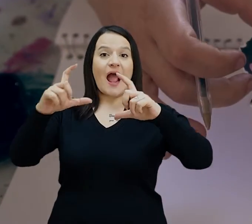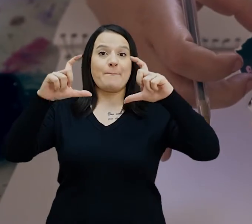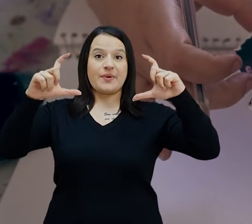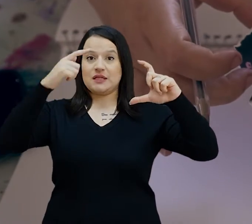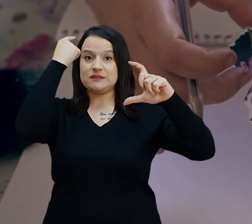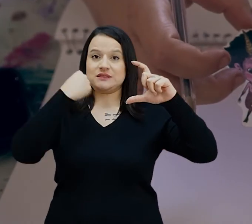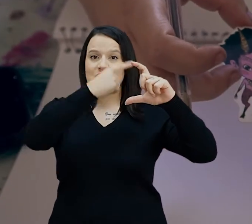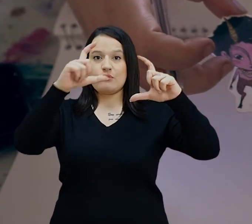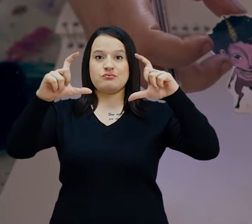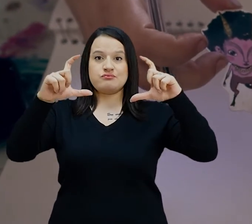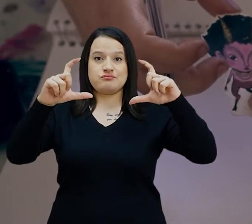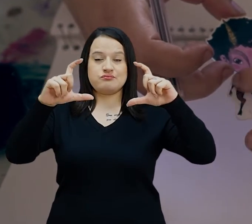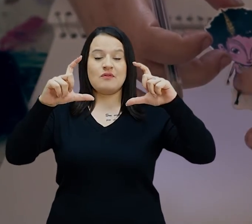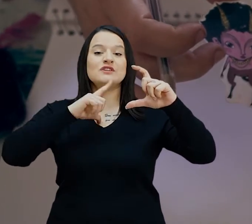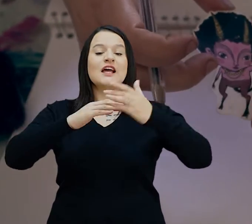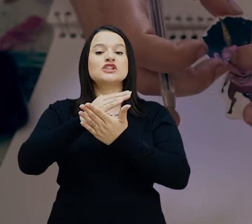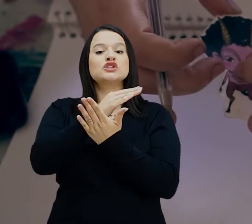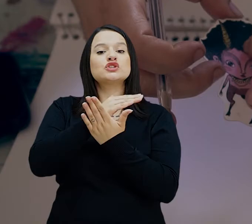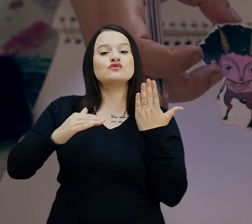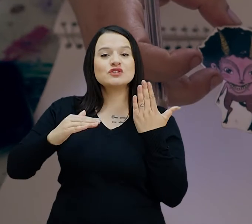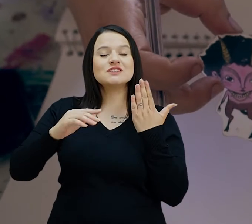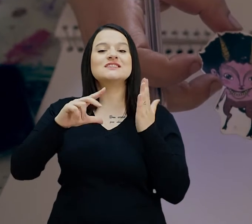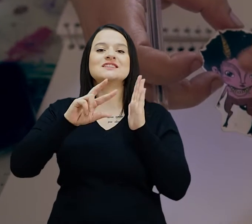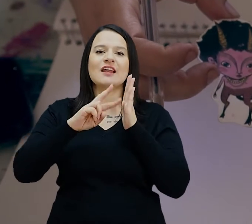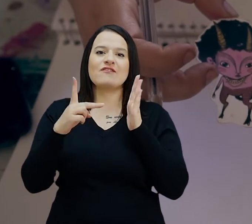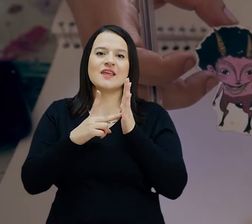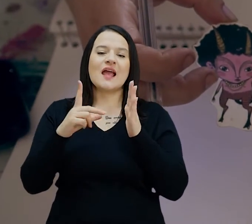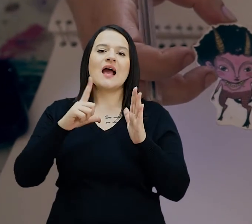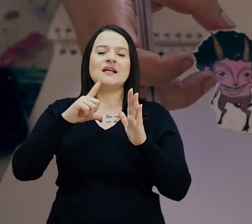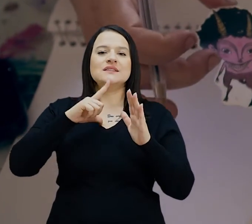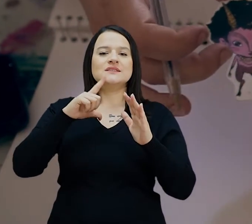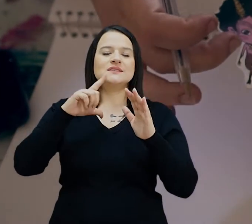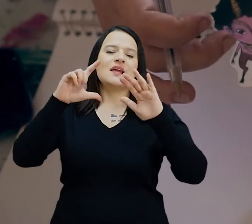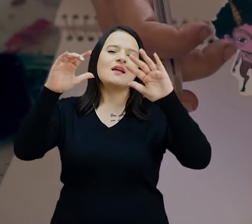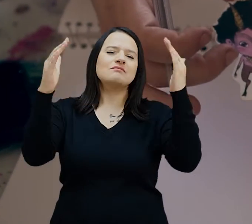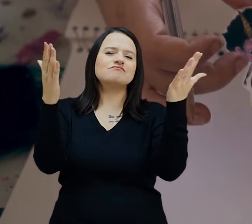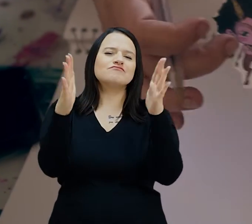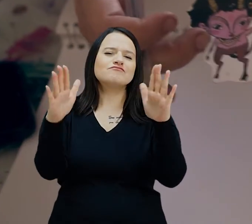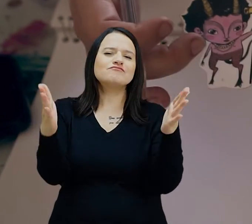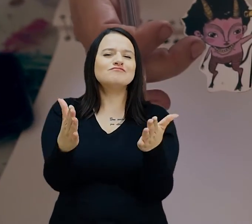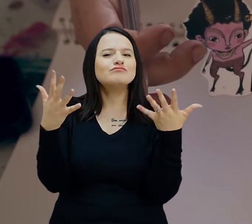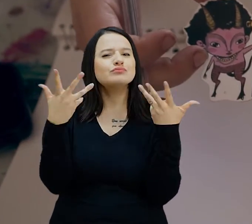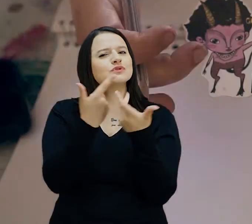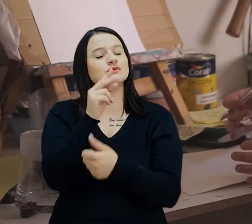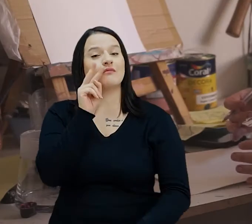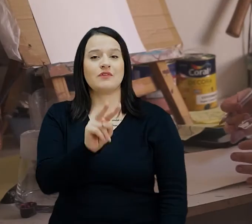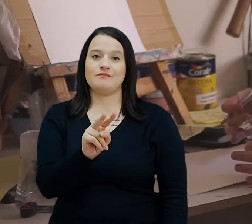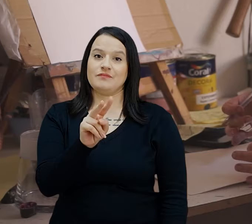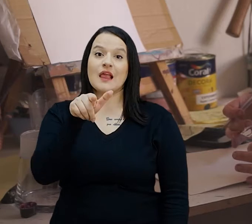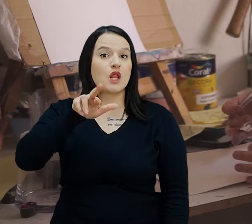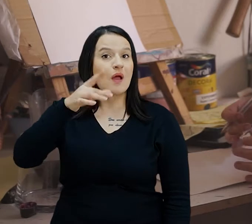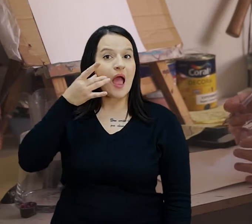menor do que em relação à cabeça. Só que quando você faz essa divisão de dois, você deixa o desenho harmônico, apesar dele não ser realista.